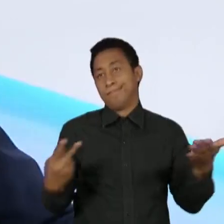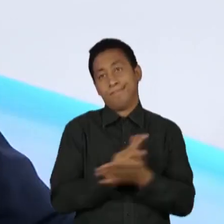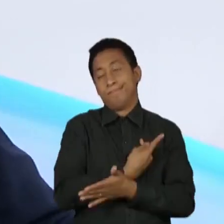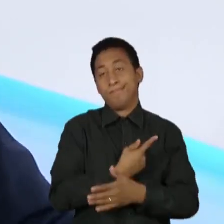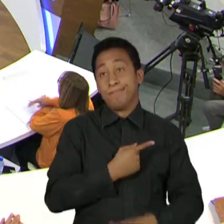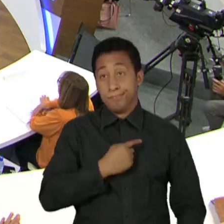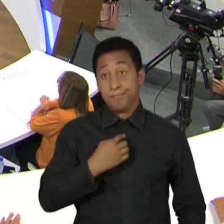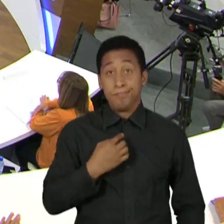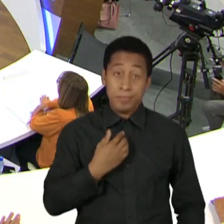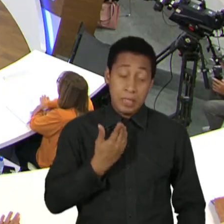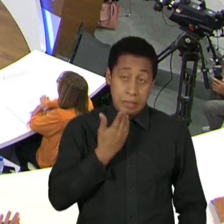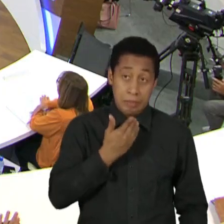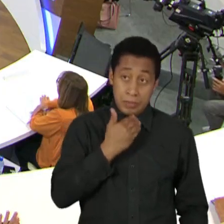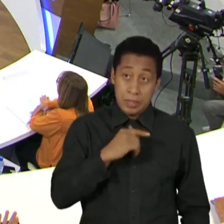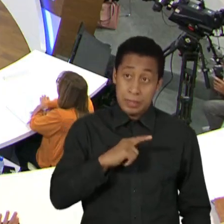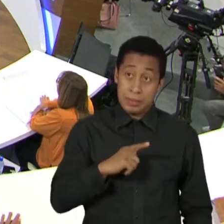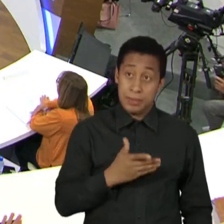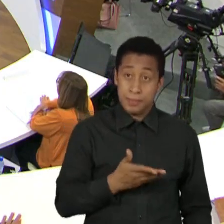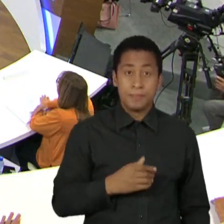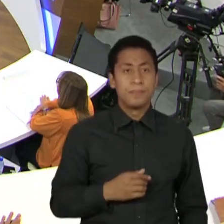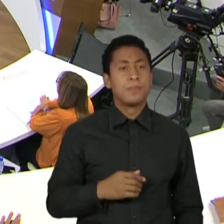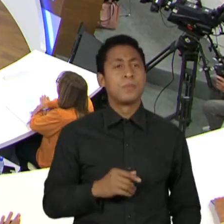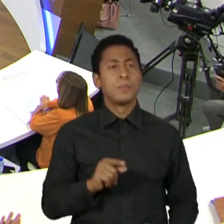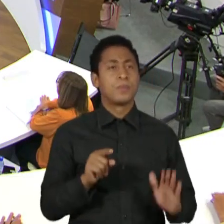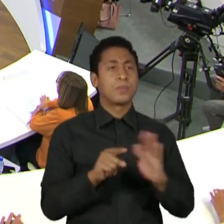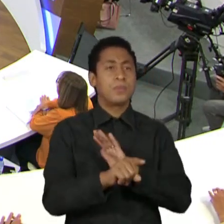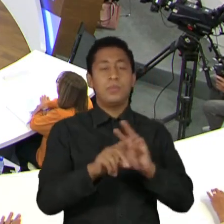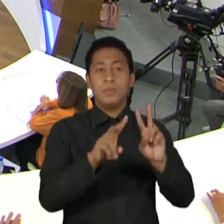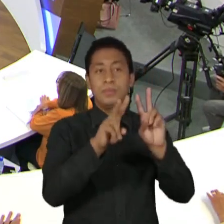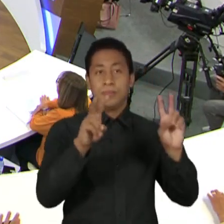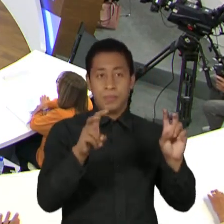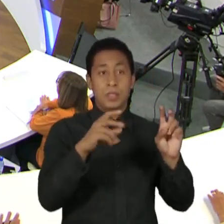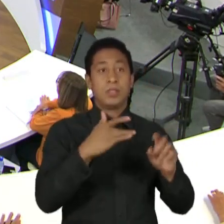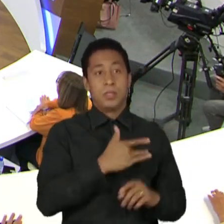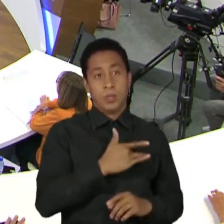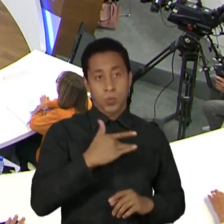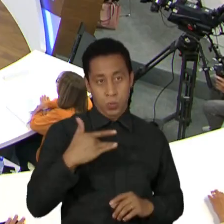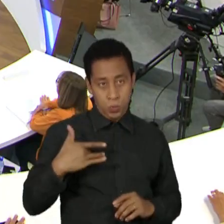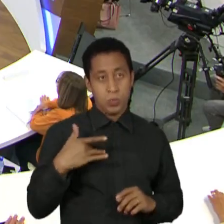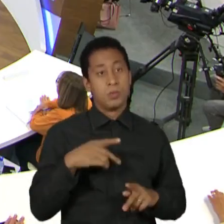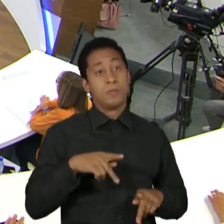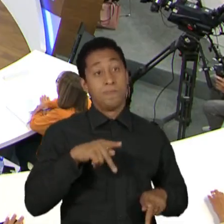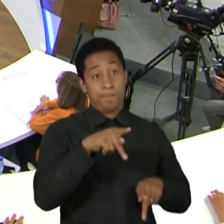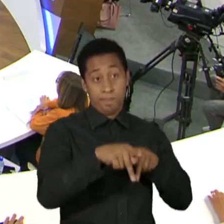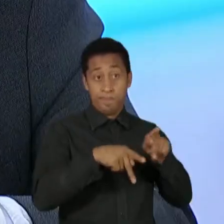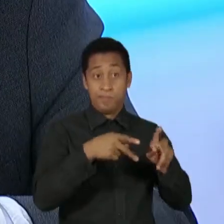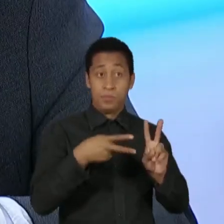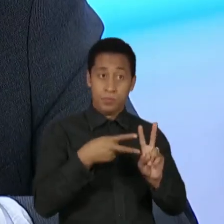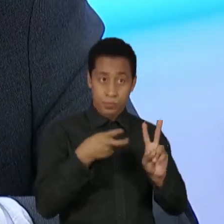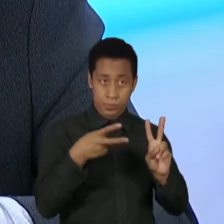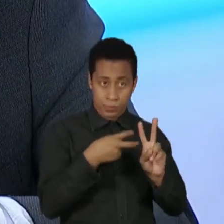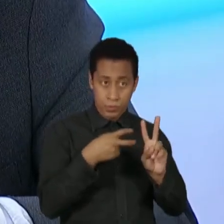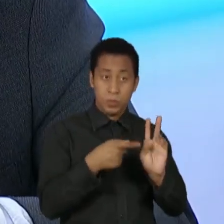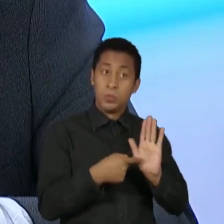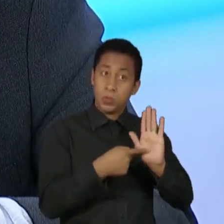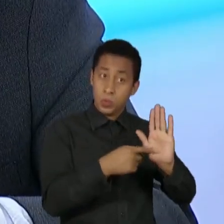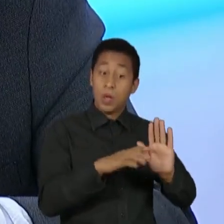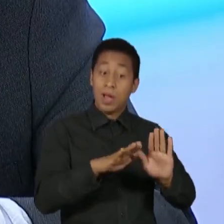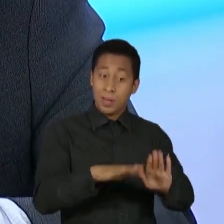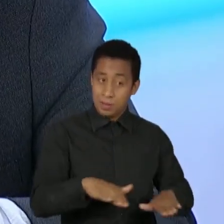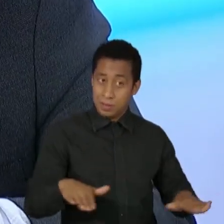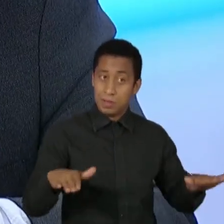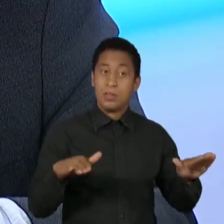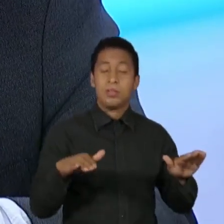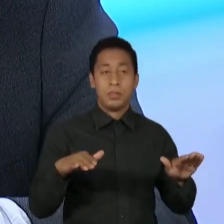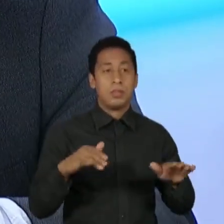de assunto sobre a respeito da Saúde indígena né as imagens das crianças e a nomami